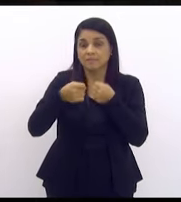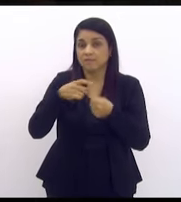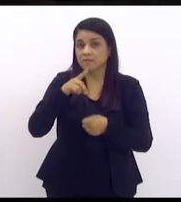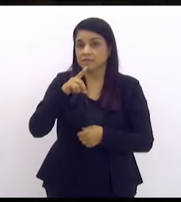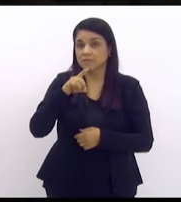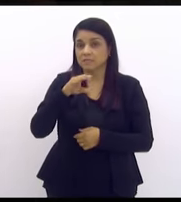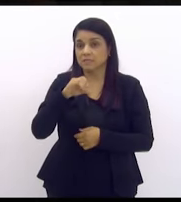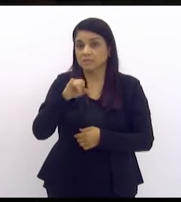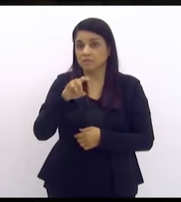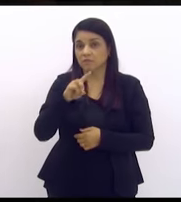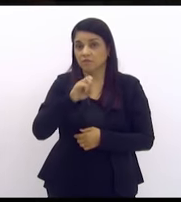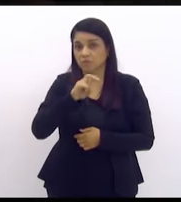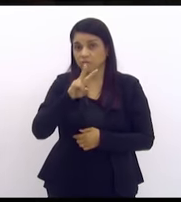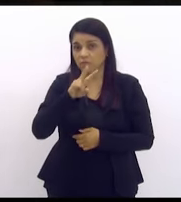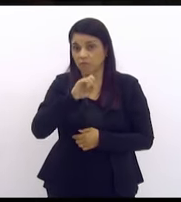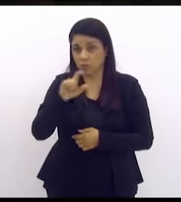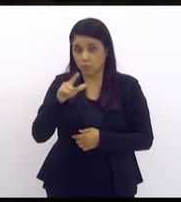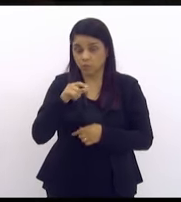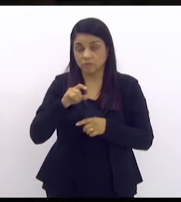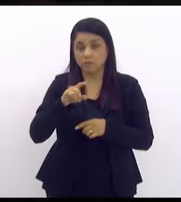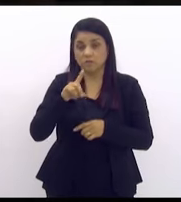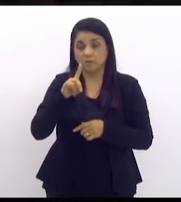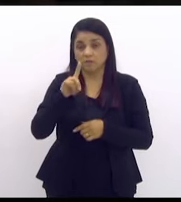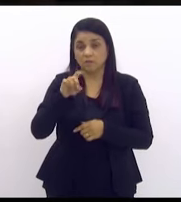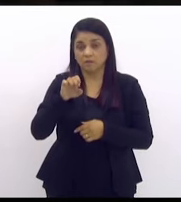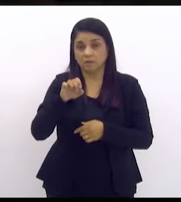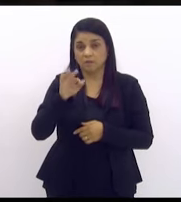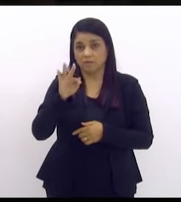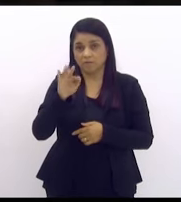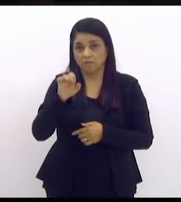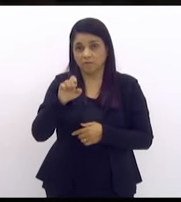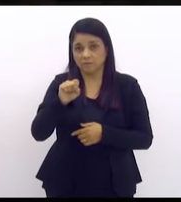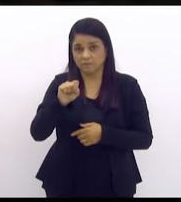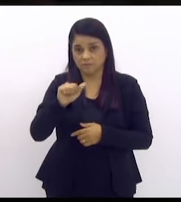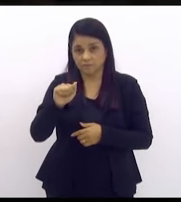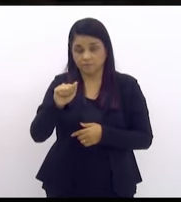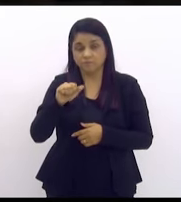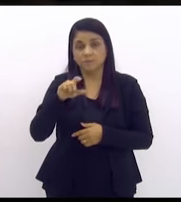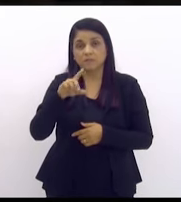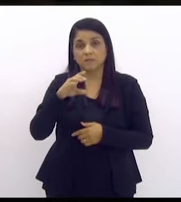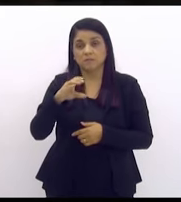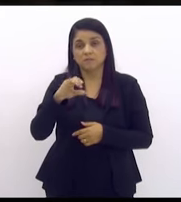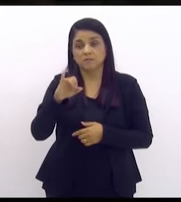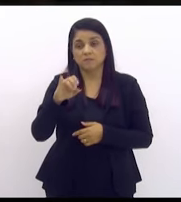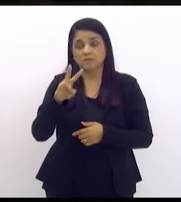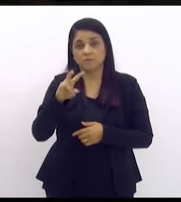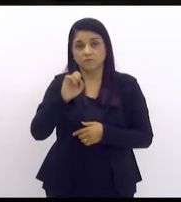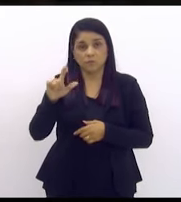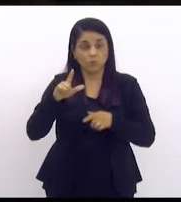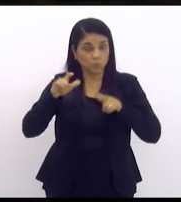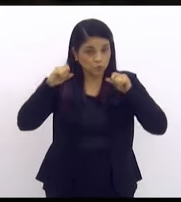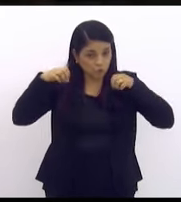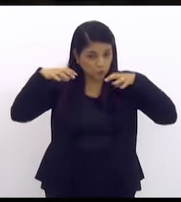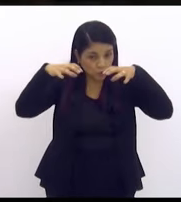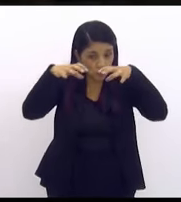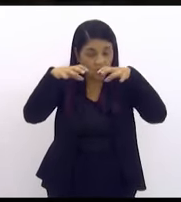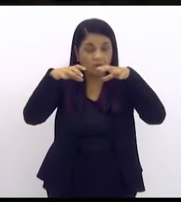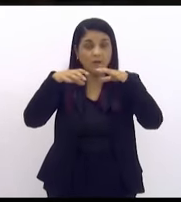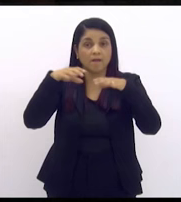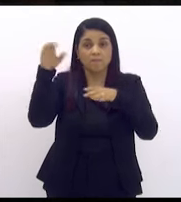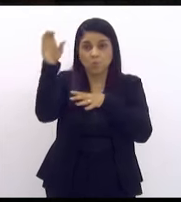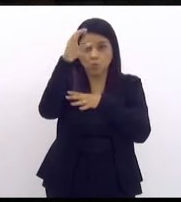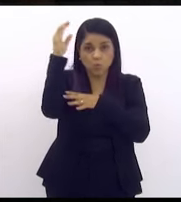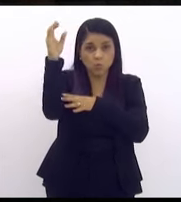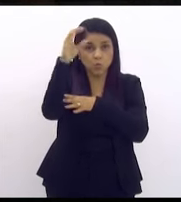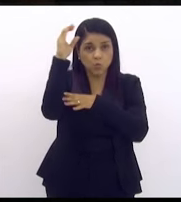já chove, inclusive já está sofrendo agora com as chuvas que tendem a aumentar no